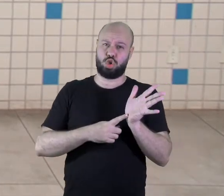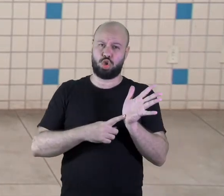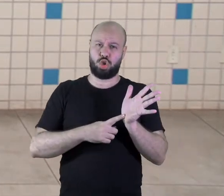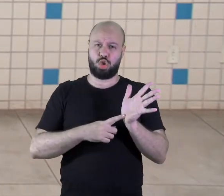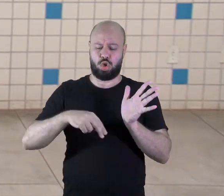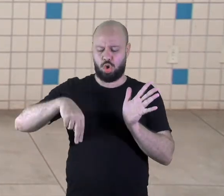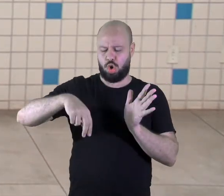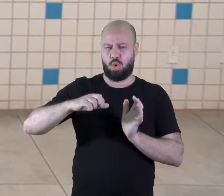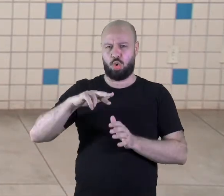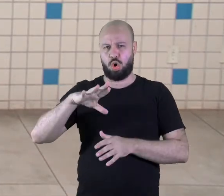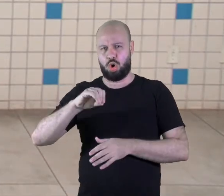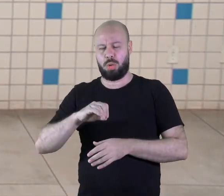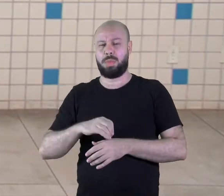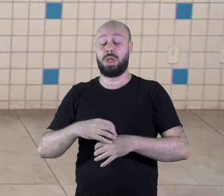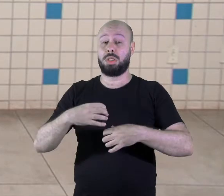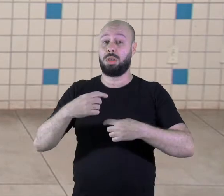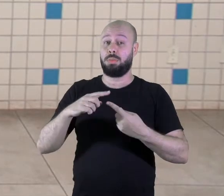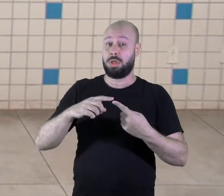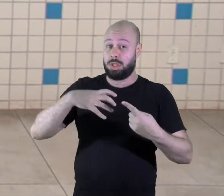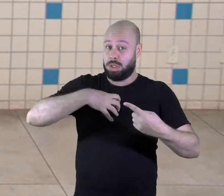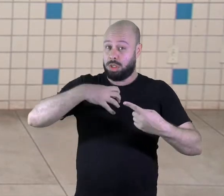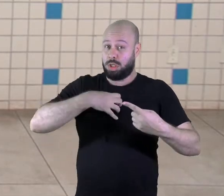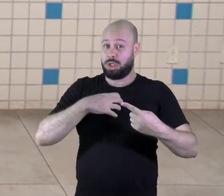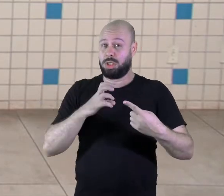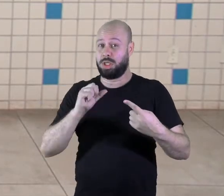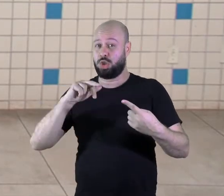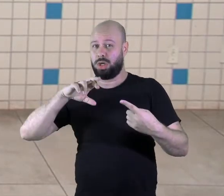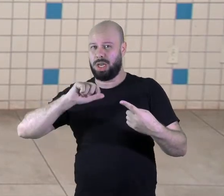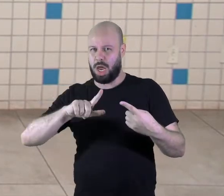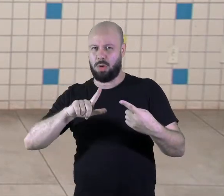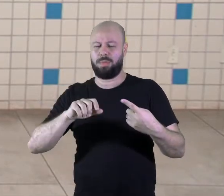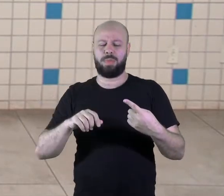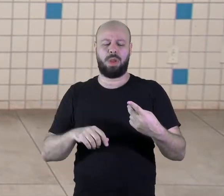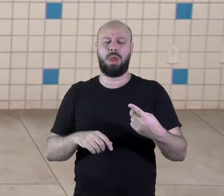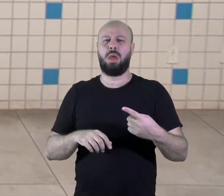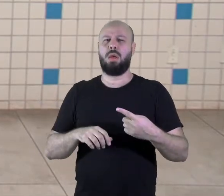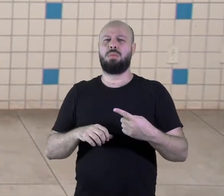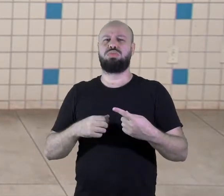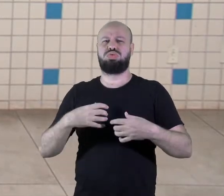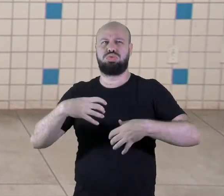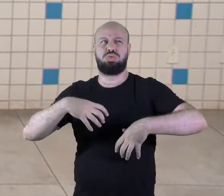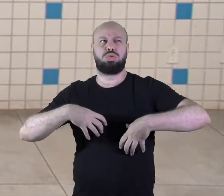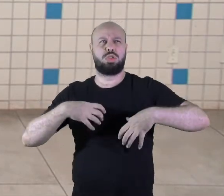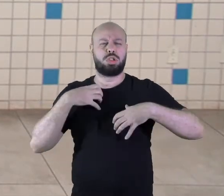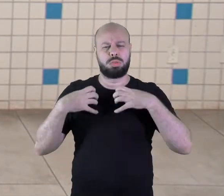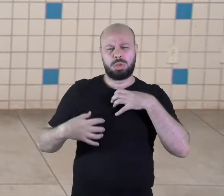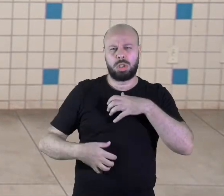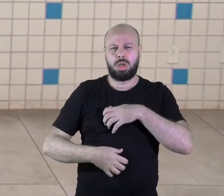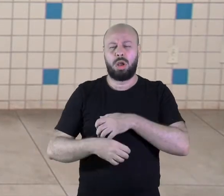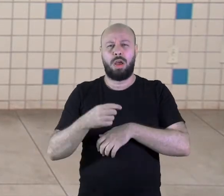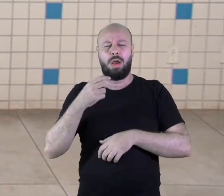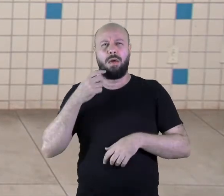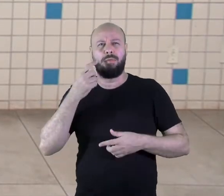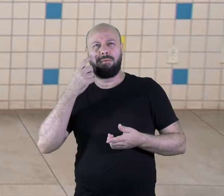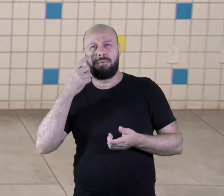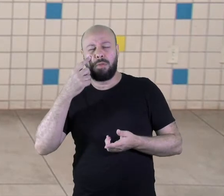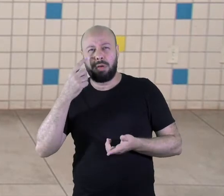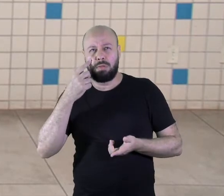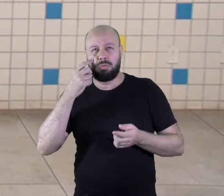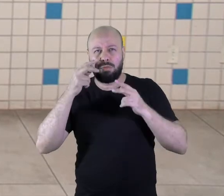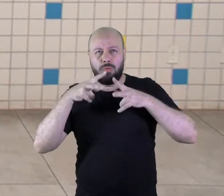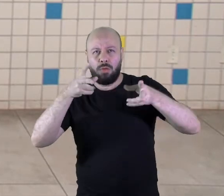Os neurônios sensoriais, não é? Que recebem os estímulos dos órgãos do sentido, visão, olfato,